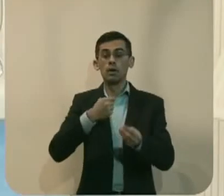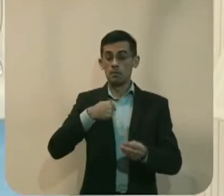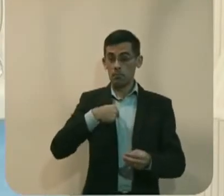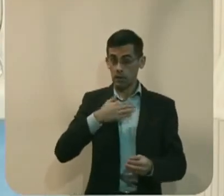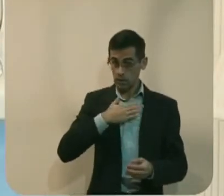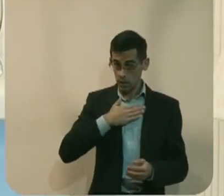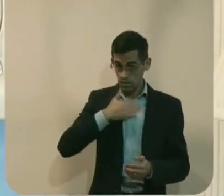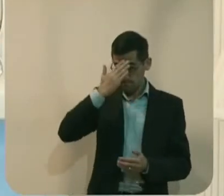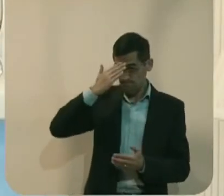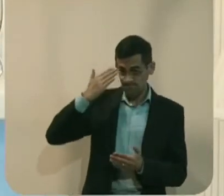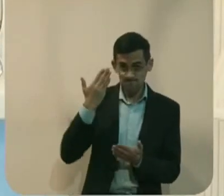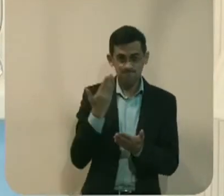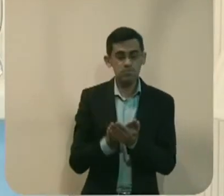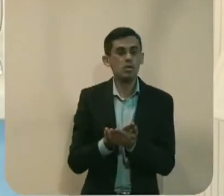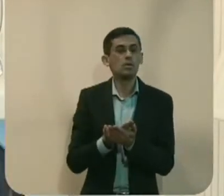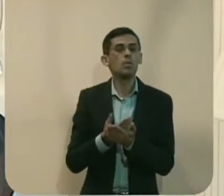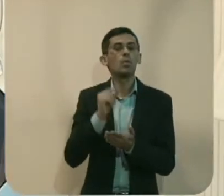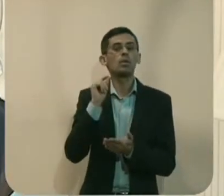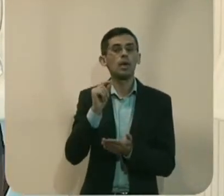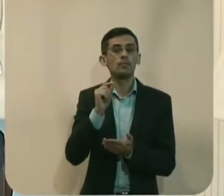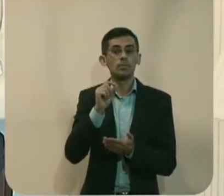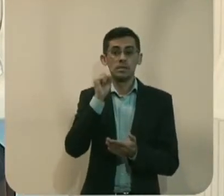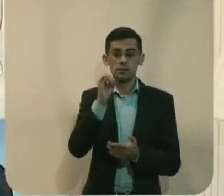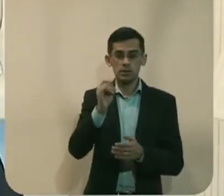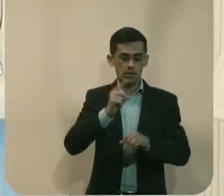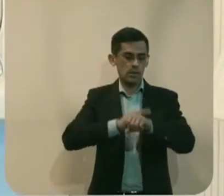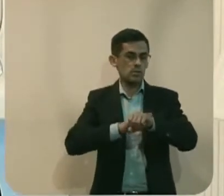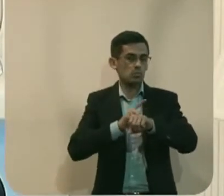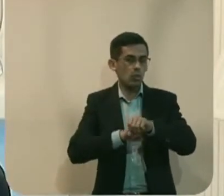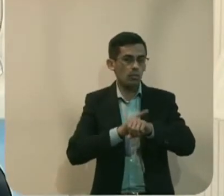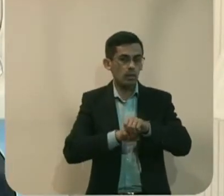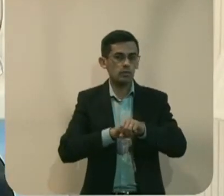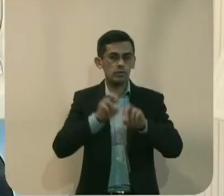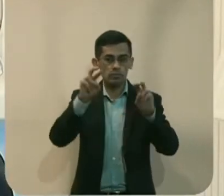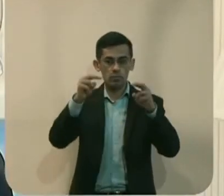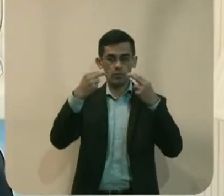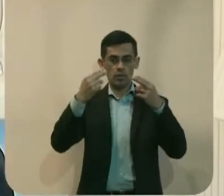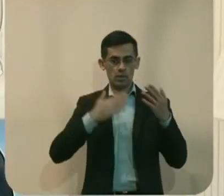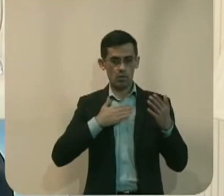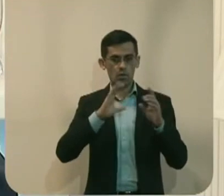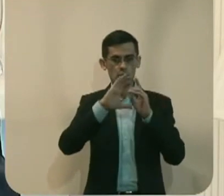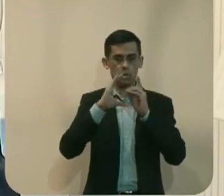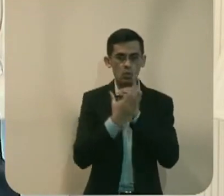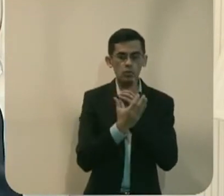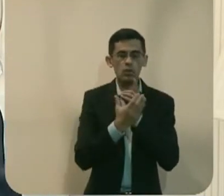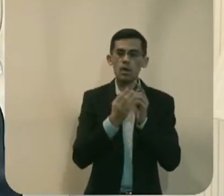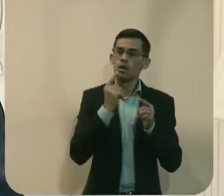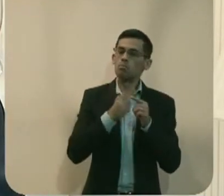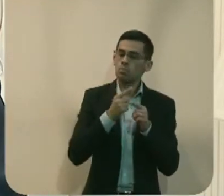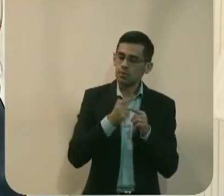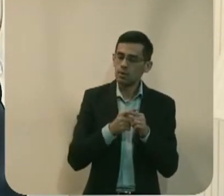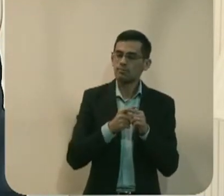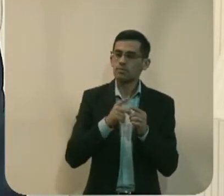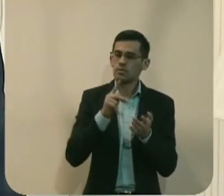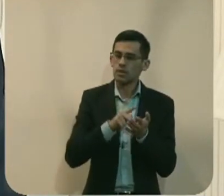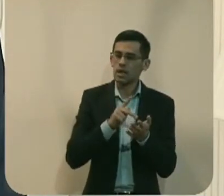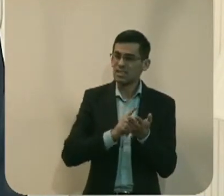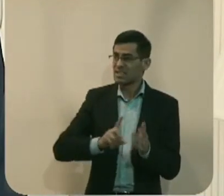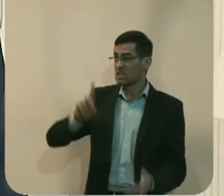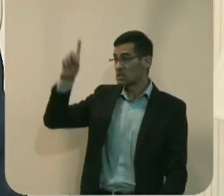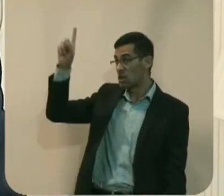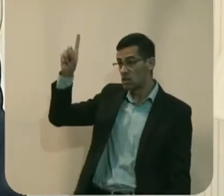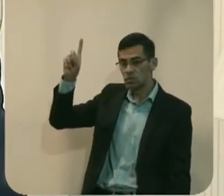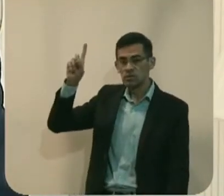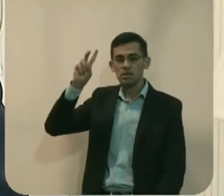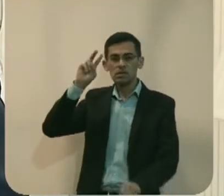creio? Que se nesse momento você está me assistindo, é porque de alguma maneira Deus tem